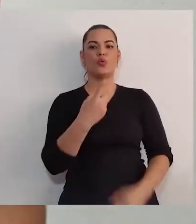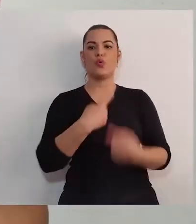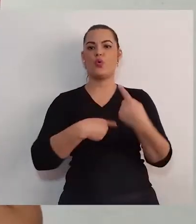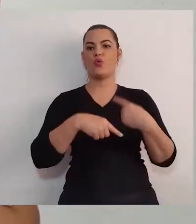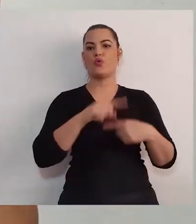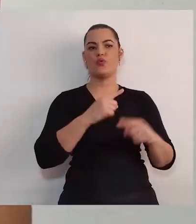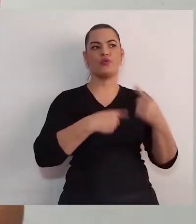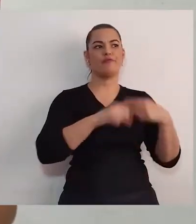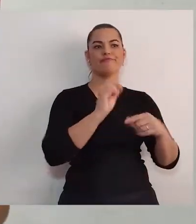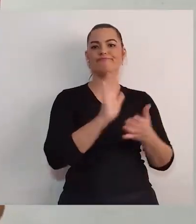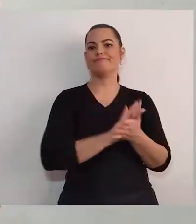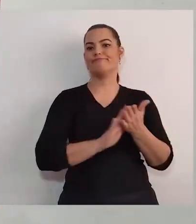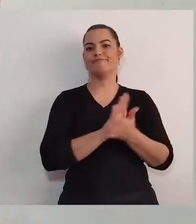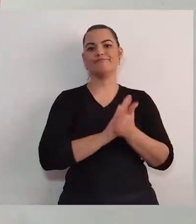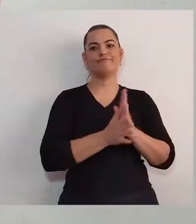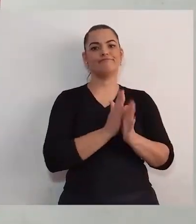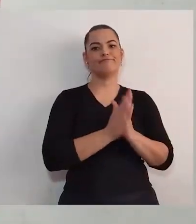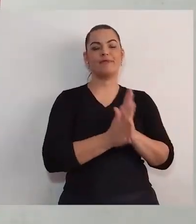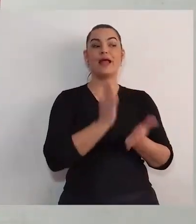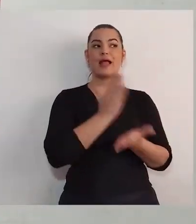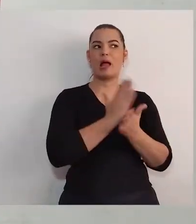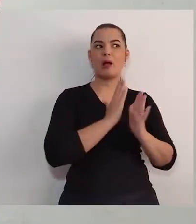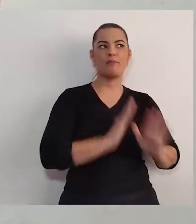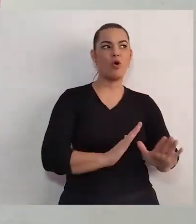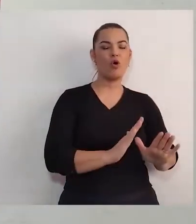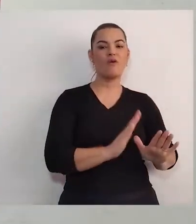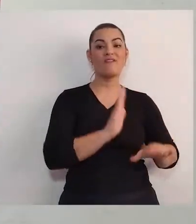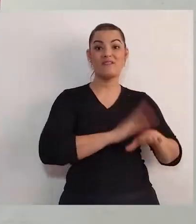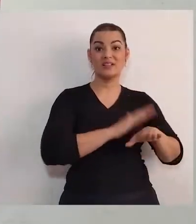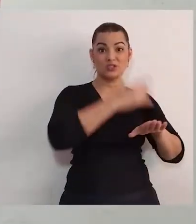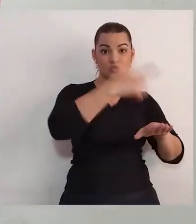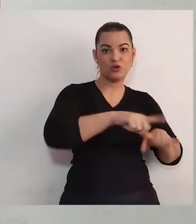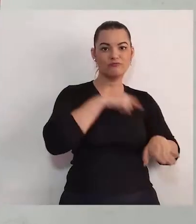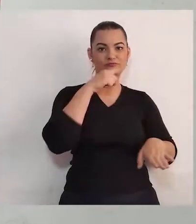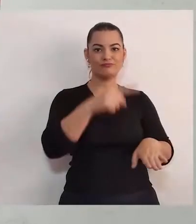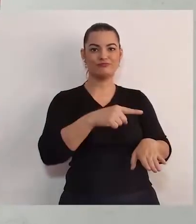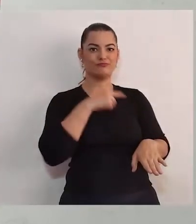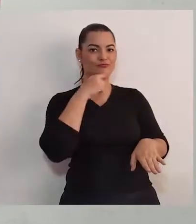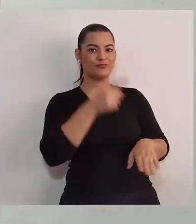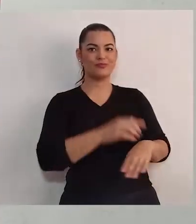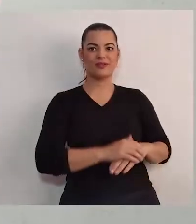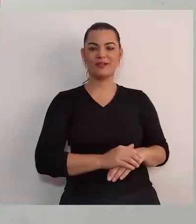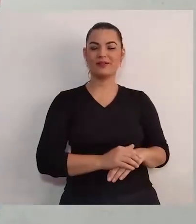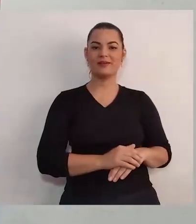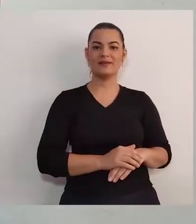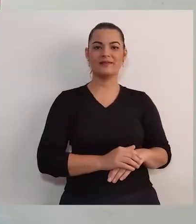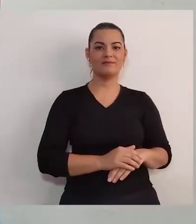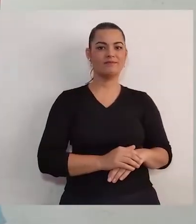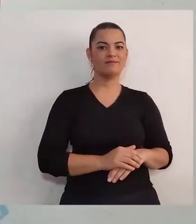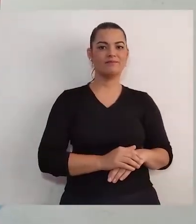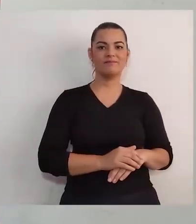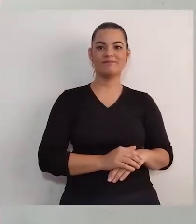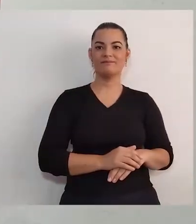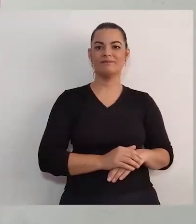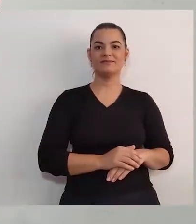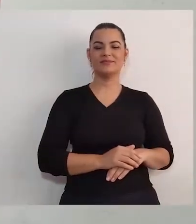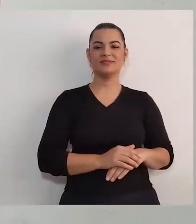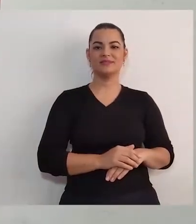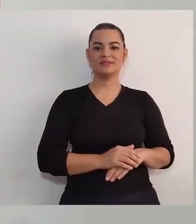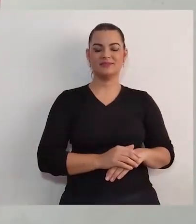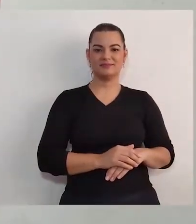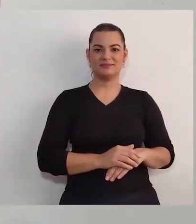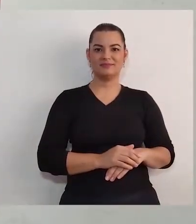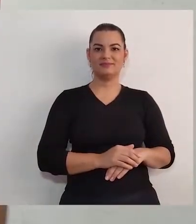renováveis, acabou, já era. Eles não conseguem se formar de novo no